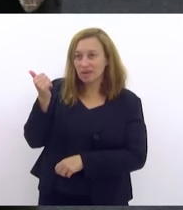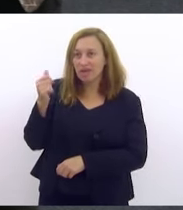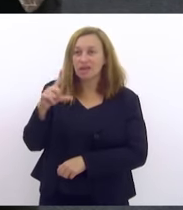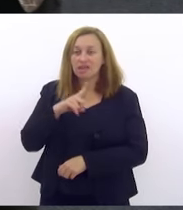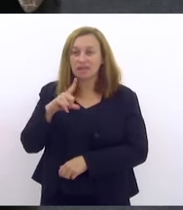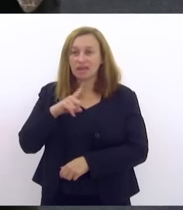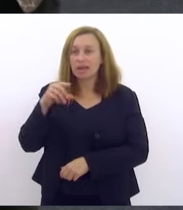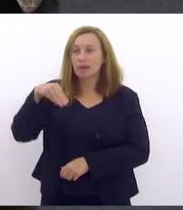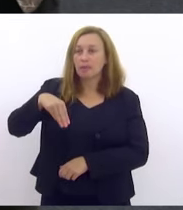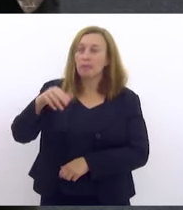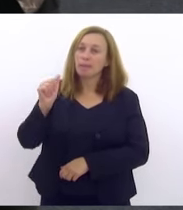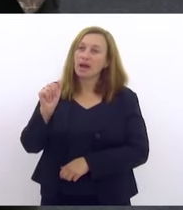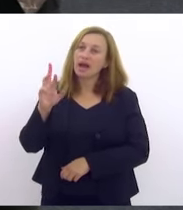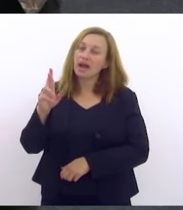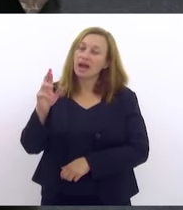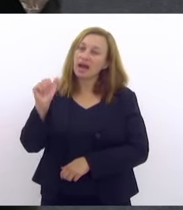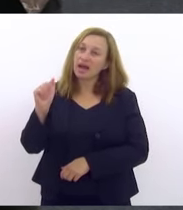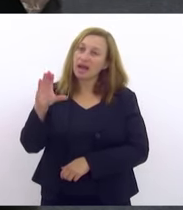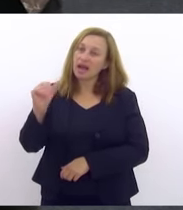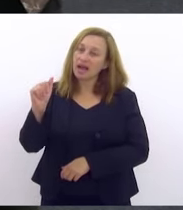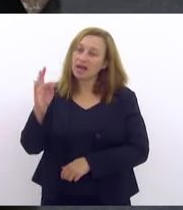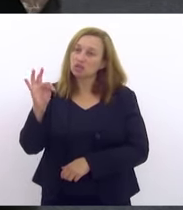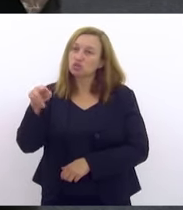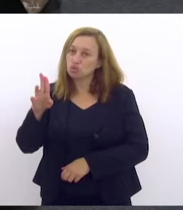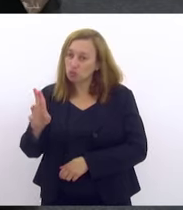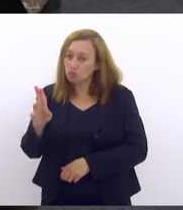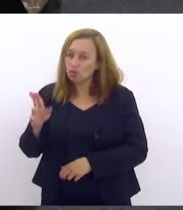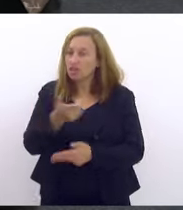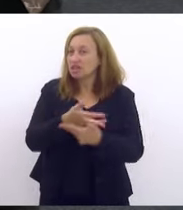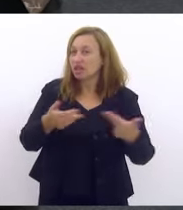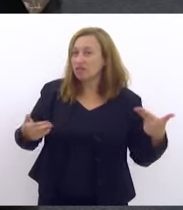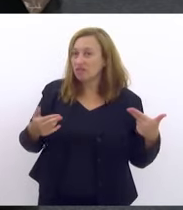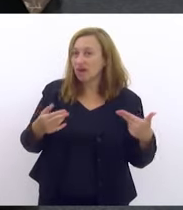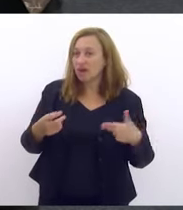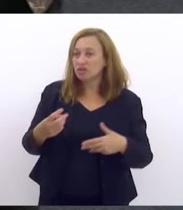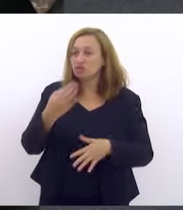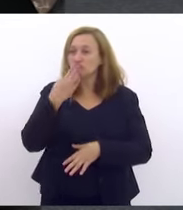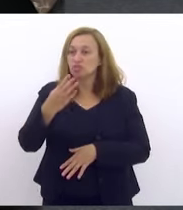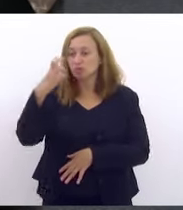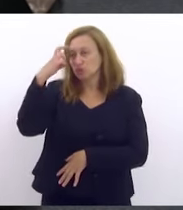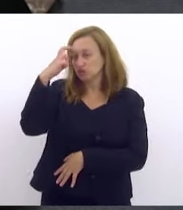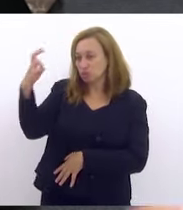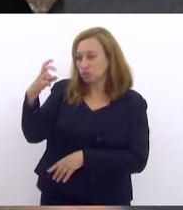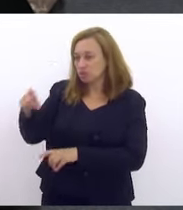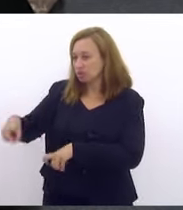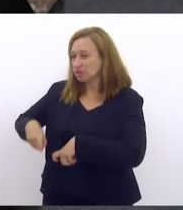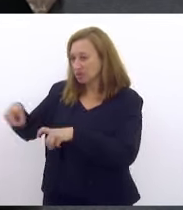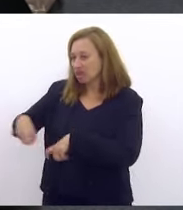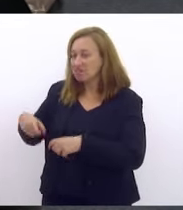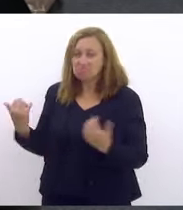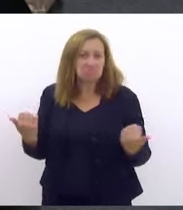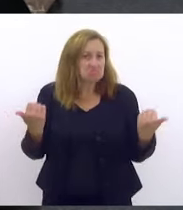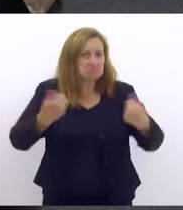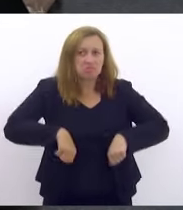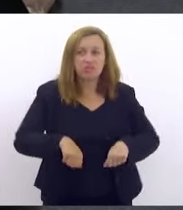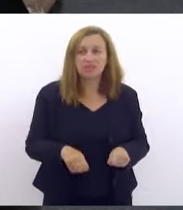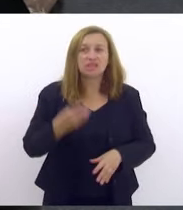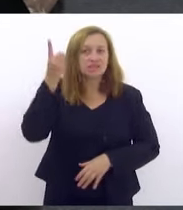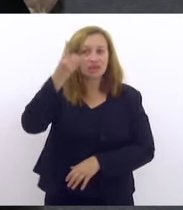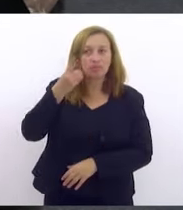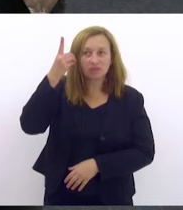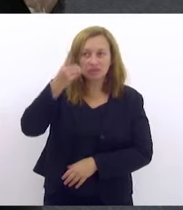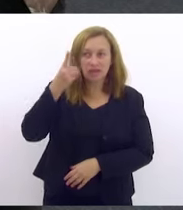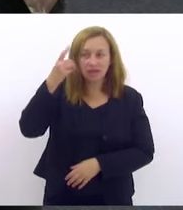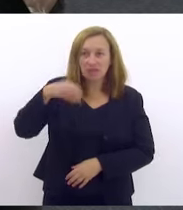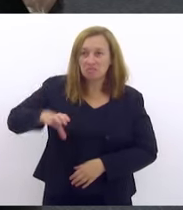maracatu, tem caxambu, tem jongo, tem boi pintadinho no nosso interior, não precisassem, deputado Carlos Mink,